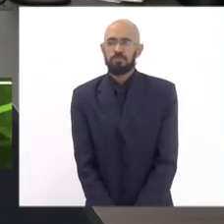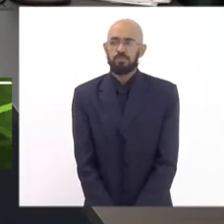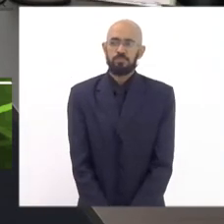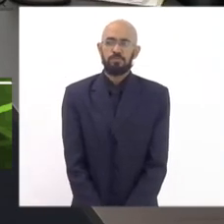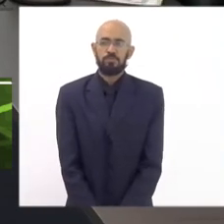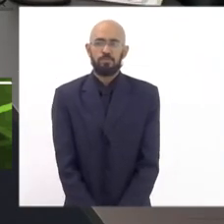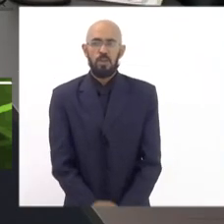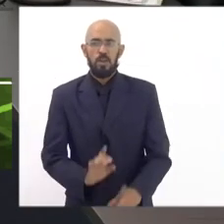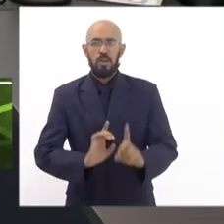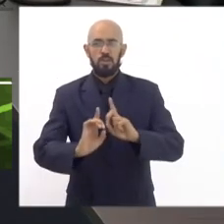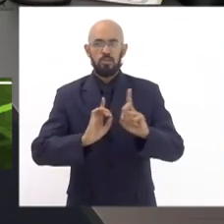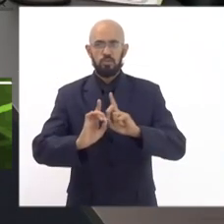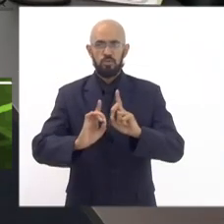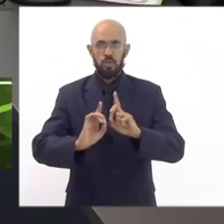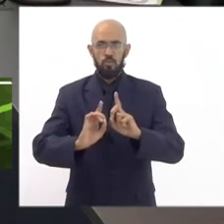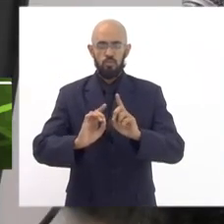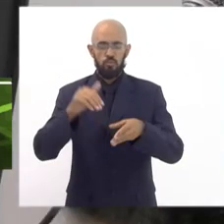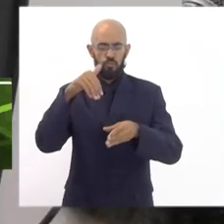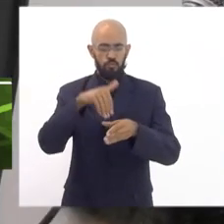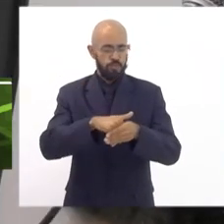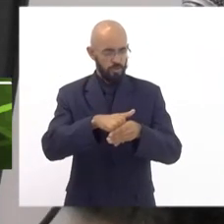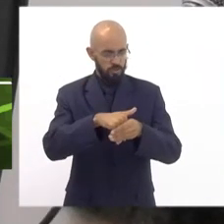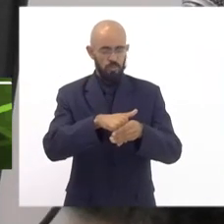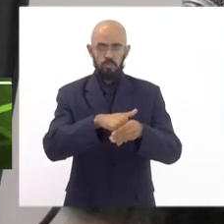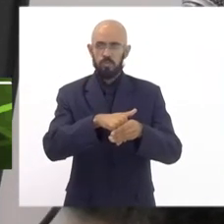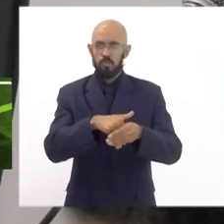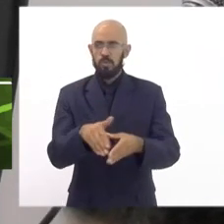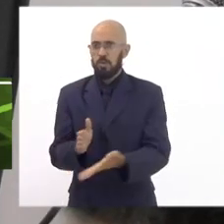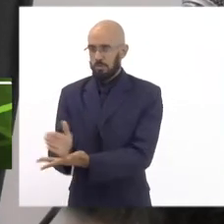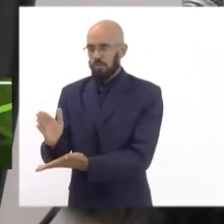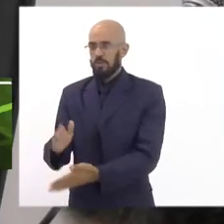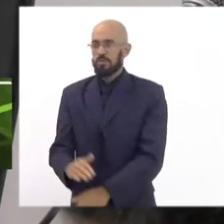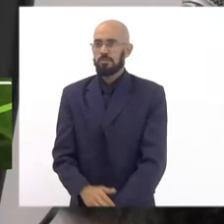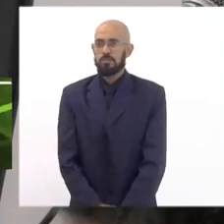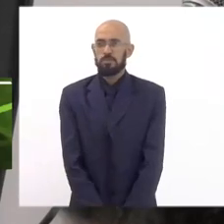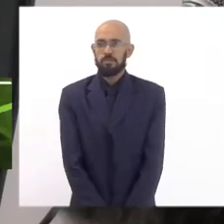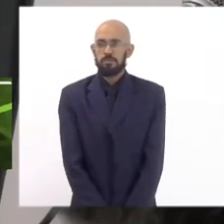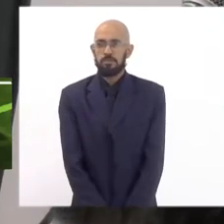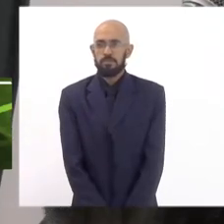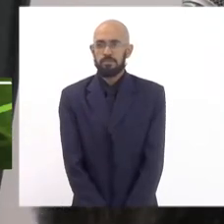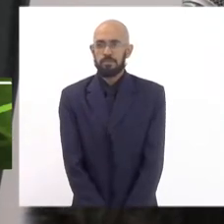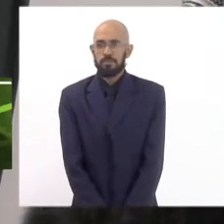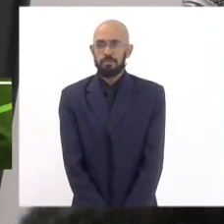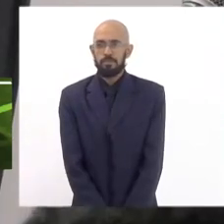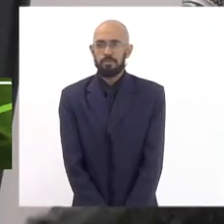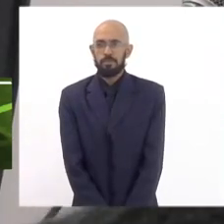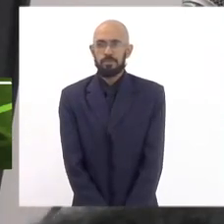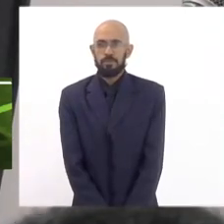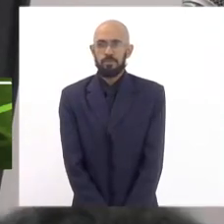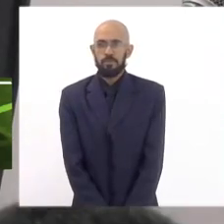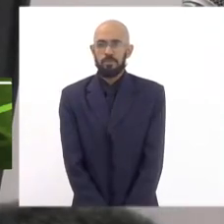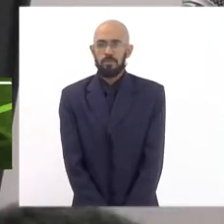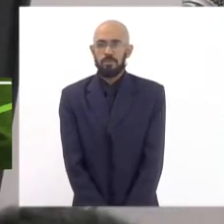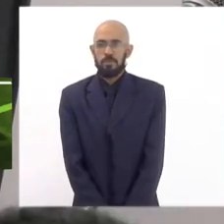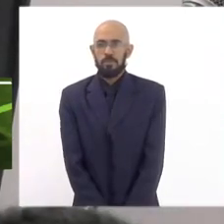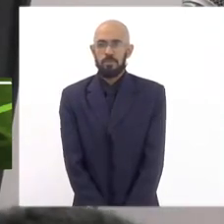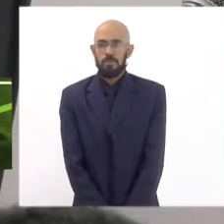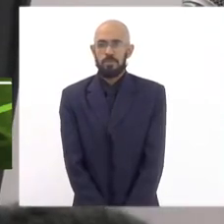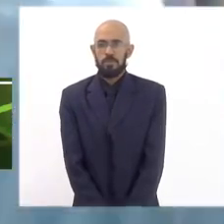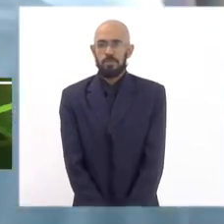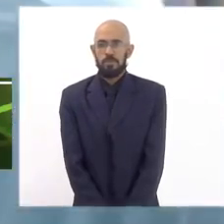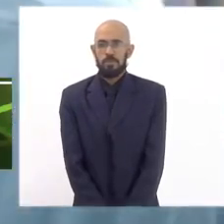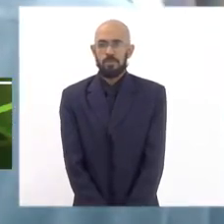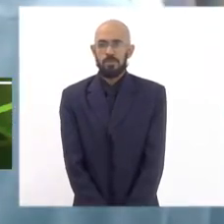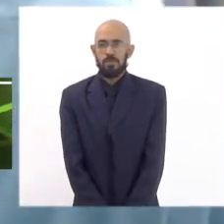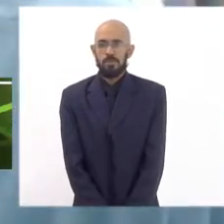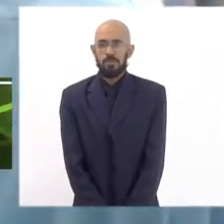em discussão e em votação... Aprovado. Ok. Ainda bem que chegou